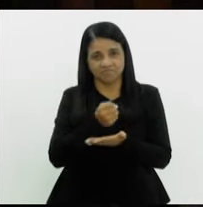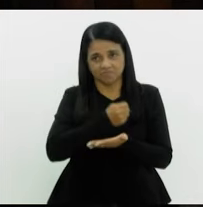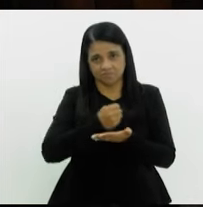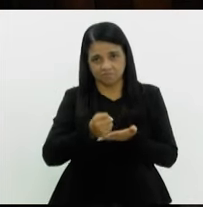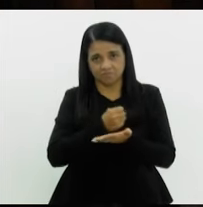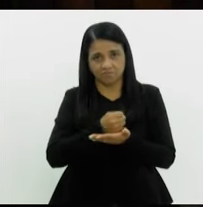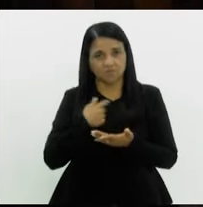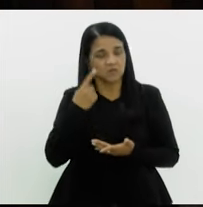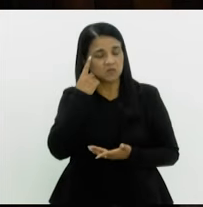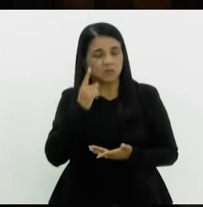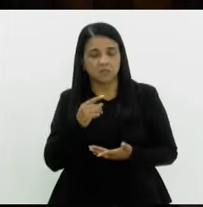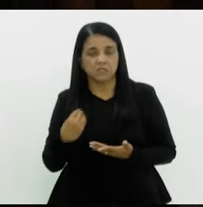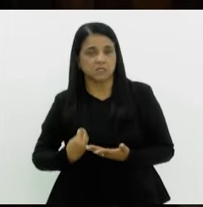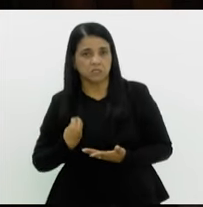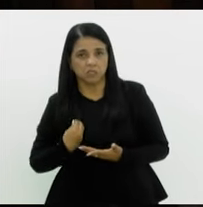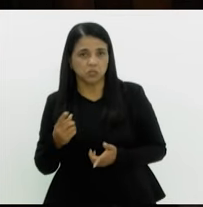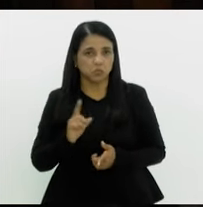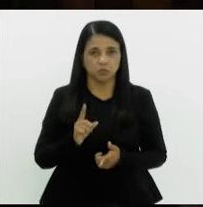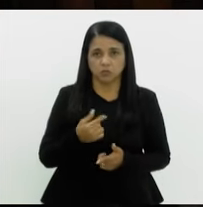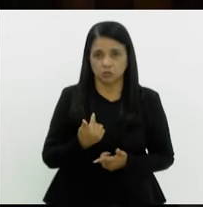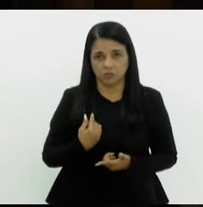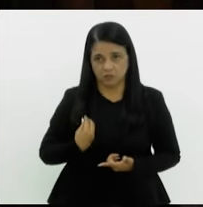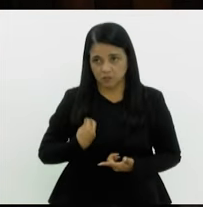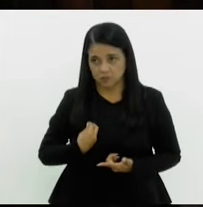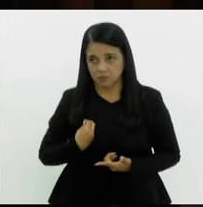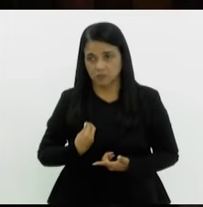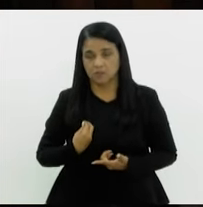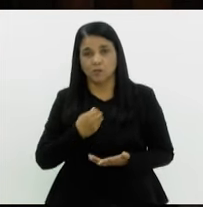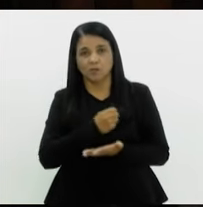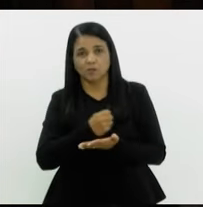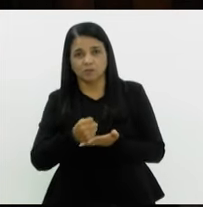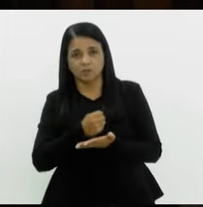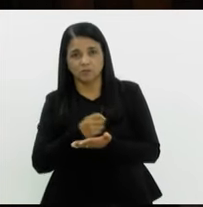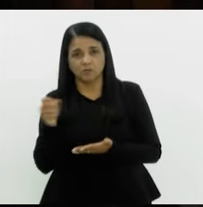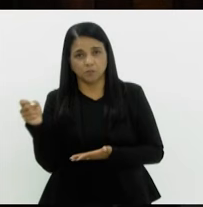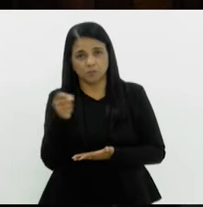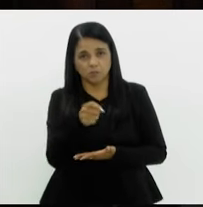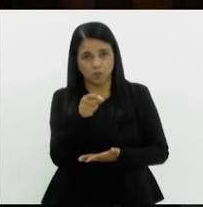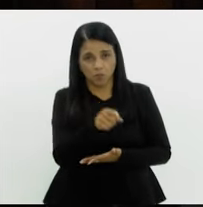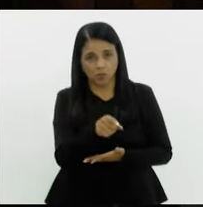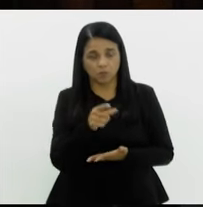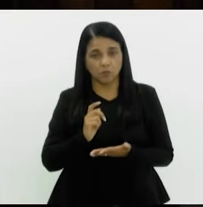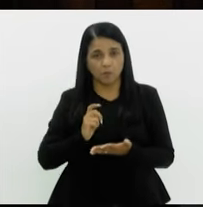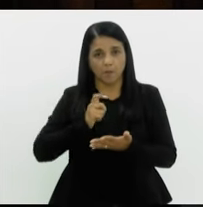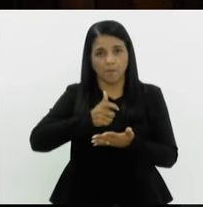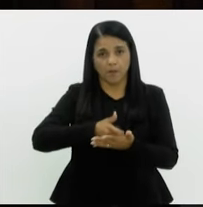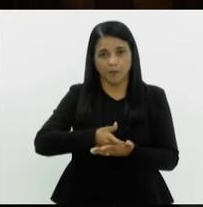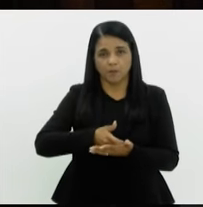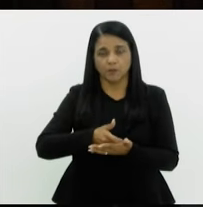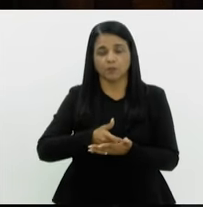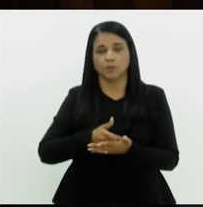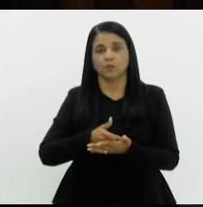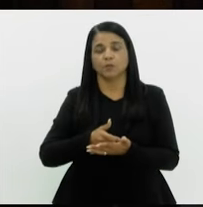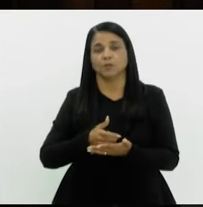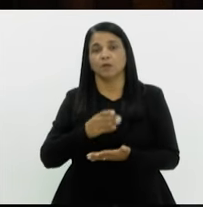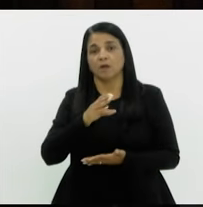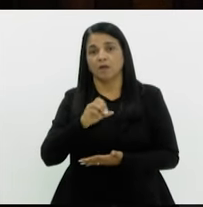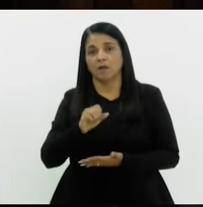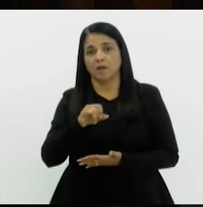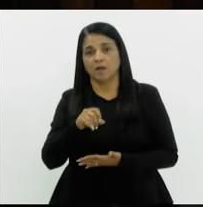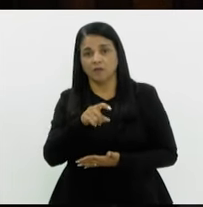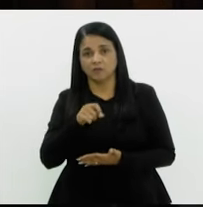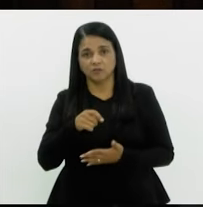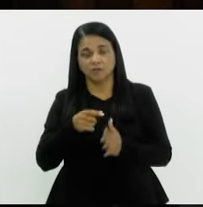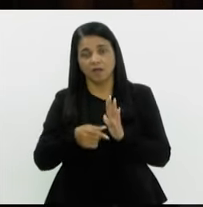se existiam ou se não existiam, contratação de pessoal com pagamento na boca do caixa, às vésperas da